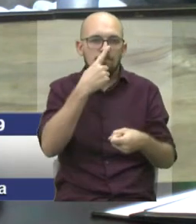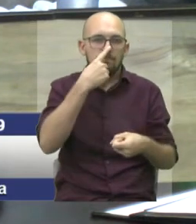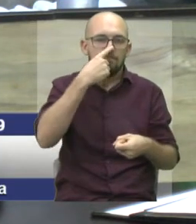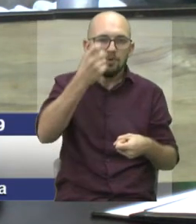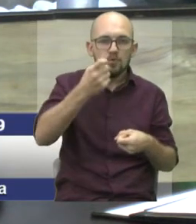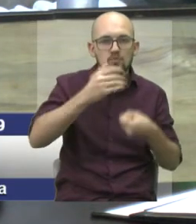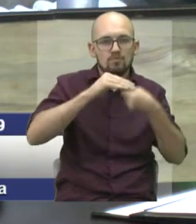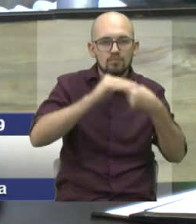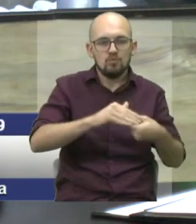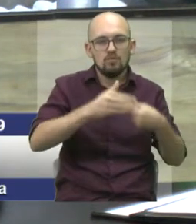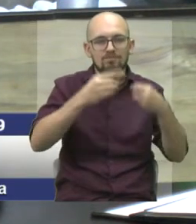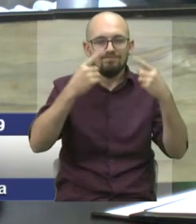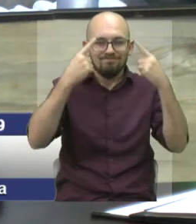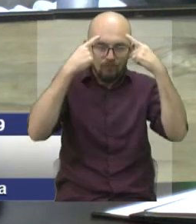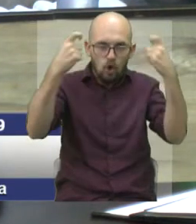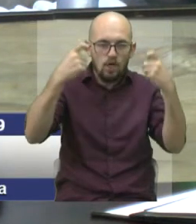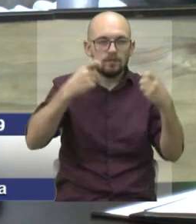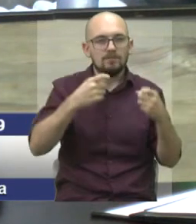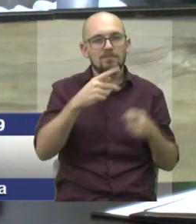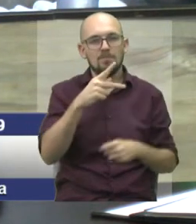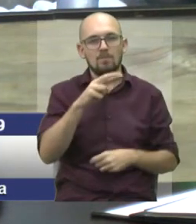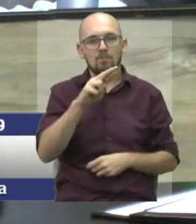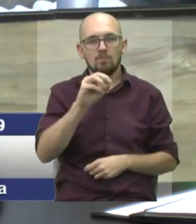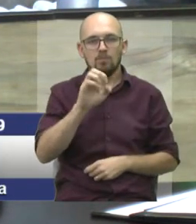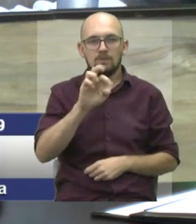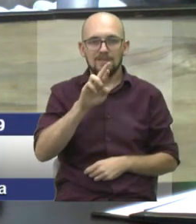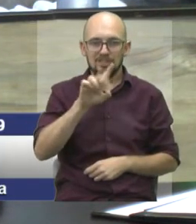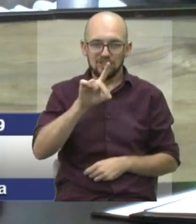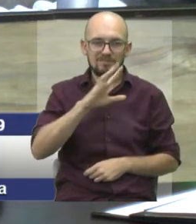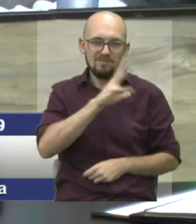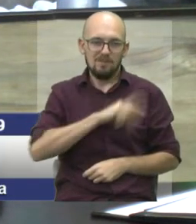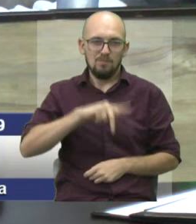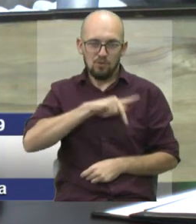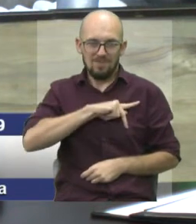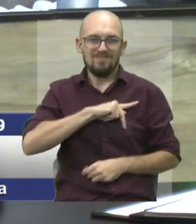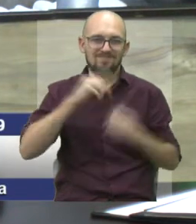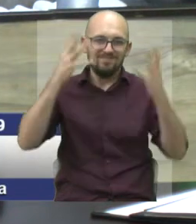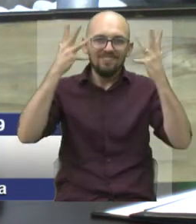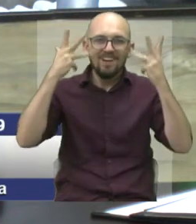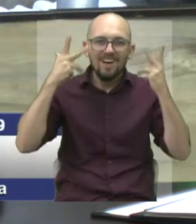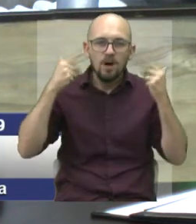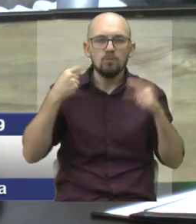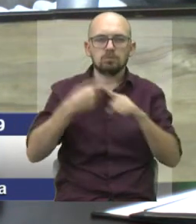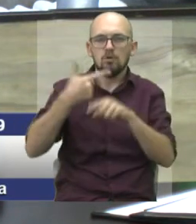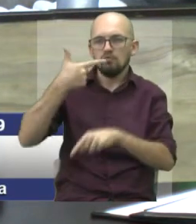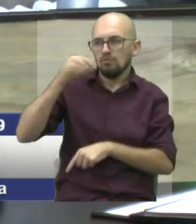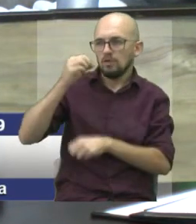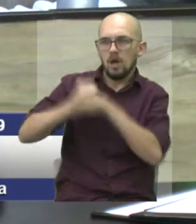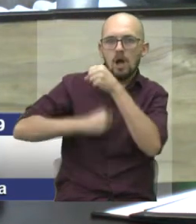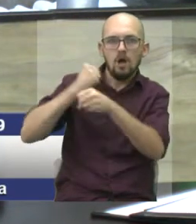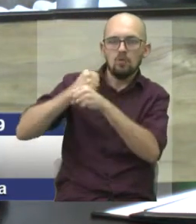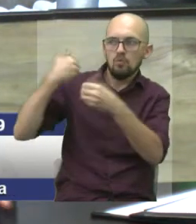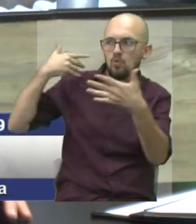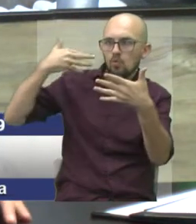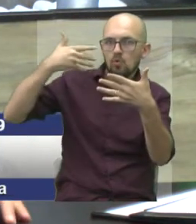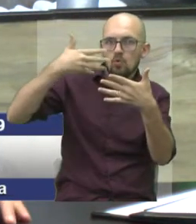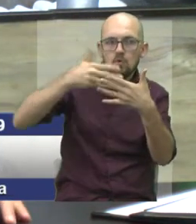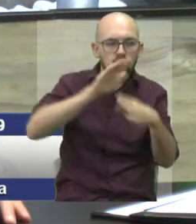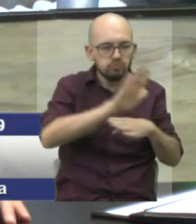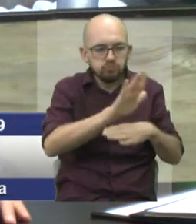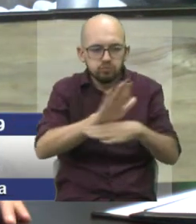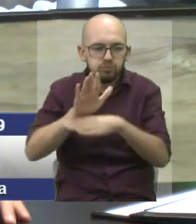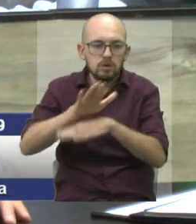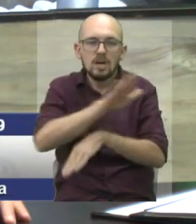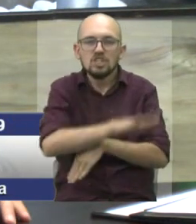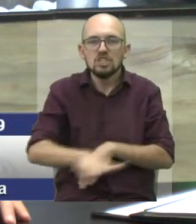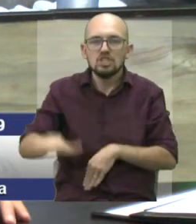pelos 20 anos de trabalhos desenvolvidos em prol da sociedade, com enfoque especial à infância e